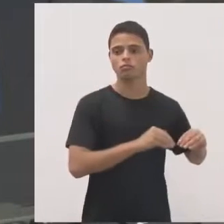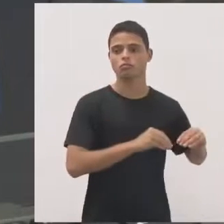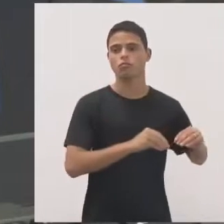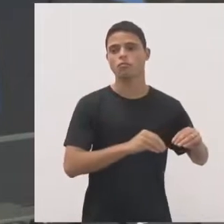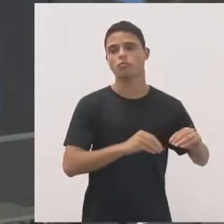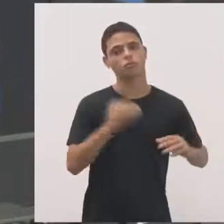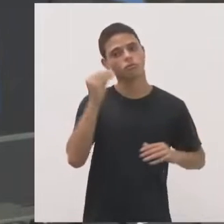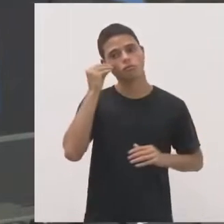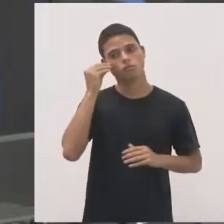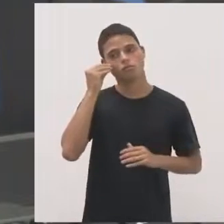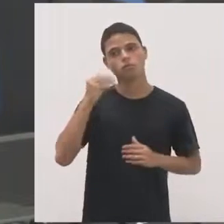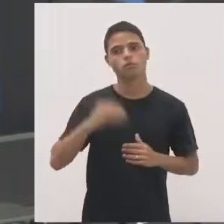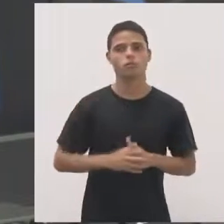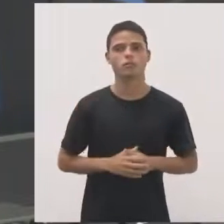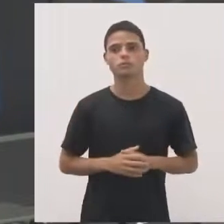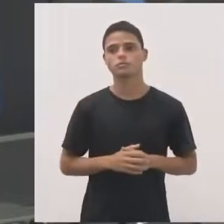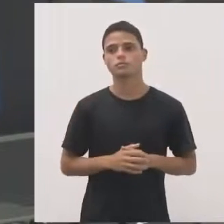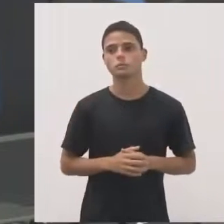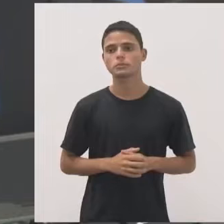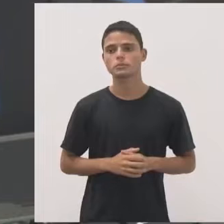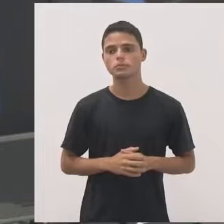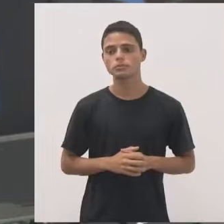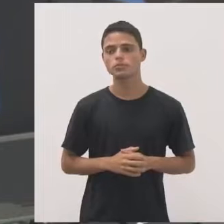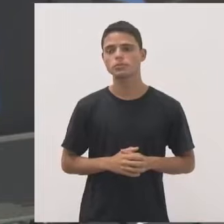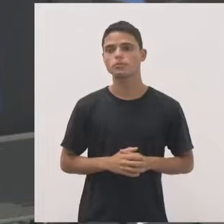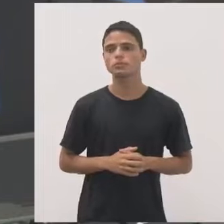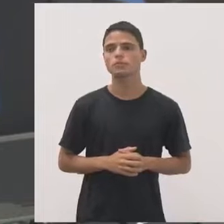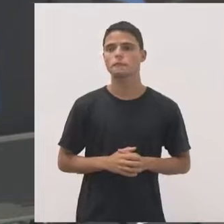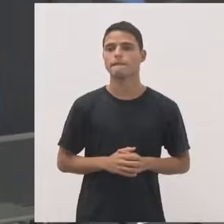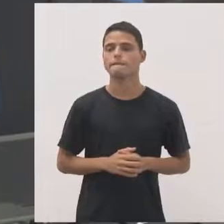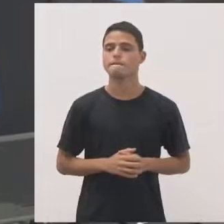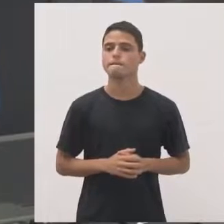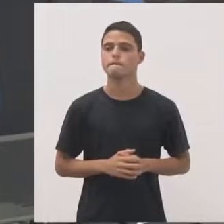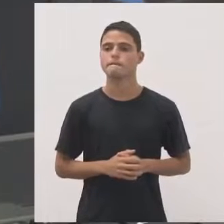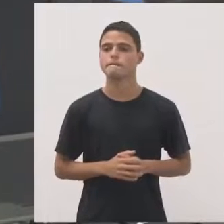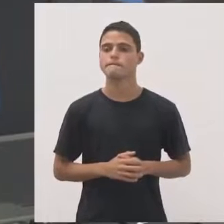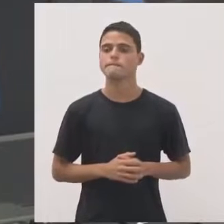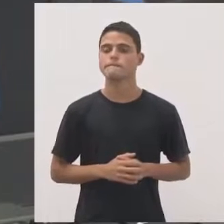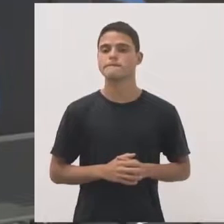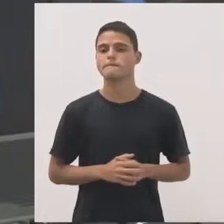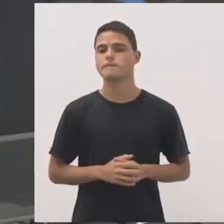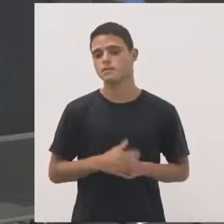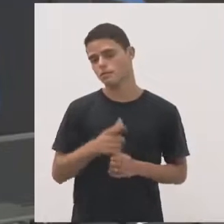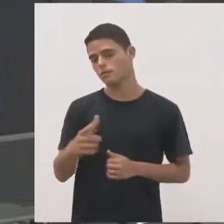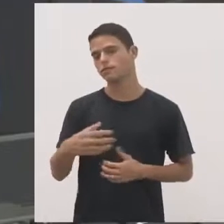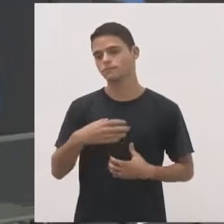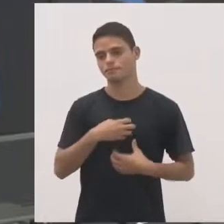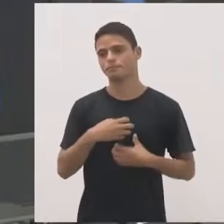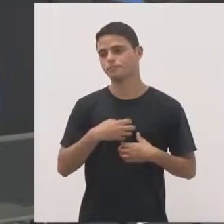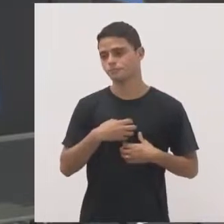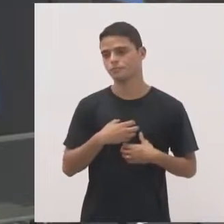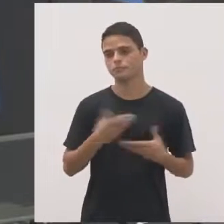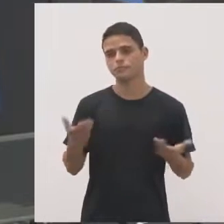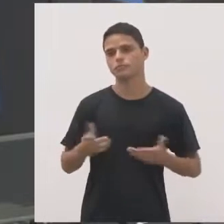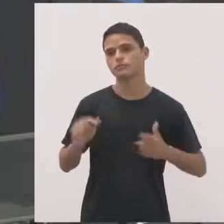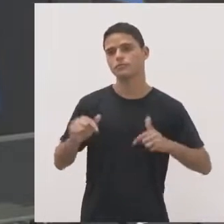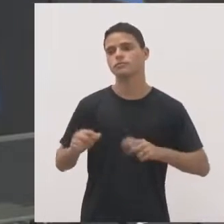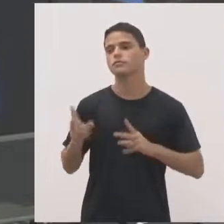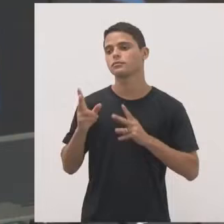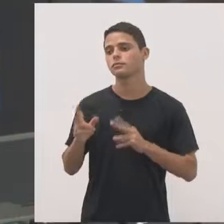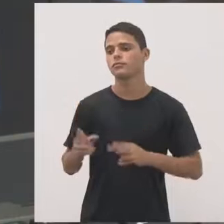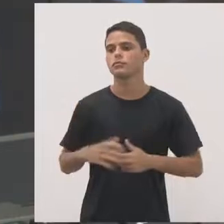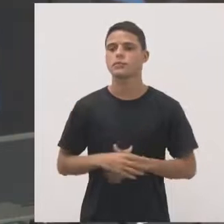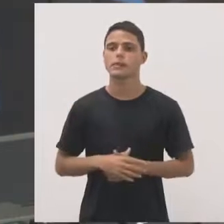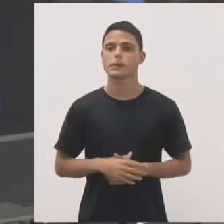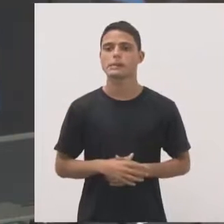aqui. Então, é tudo, né? Como vocês sentem aí na ponta, a gente também sofre a mesma coisa aqui.